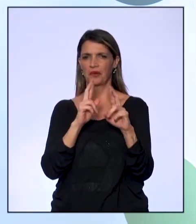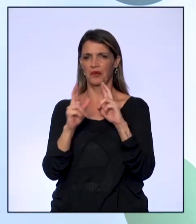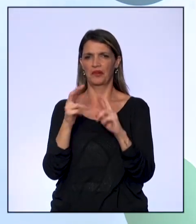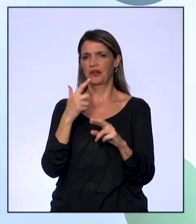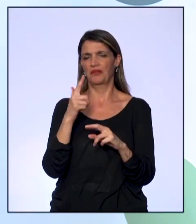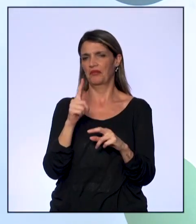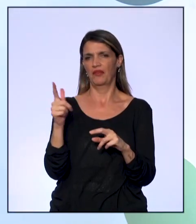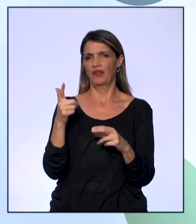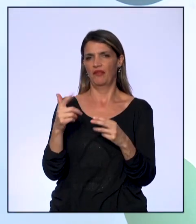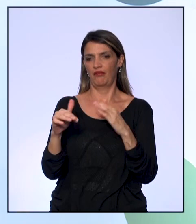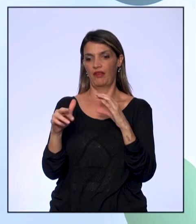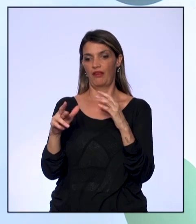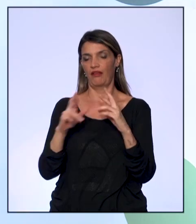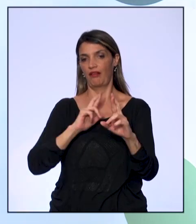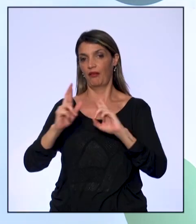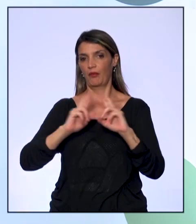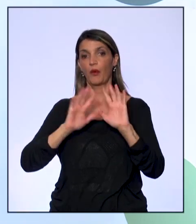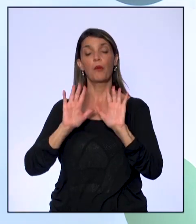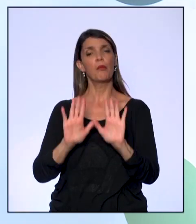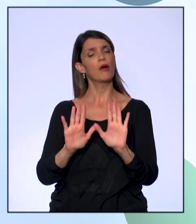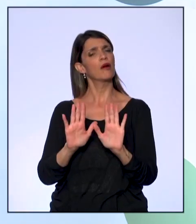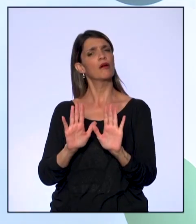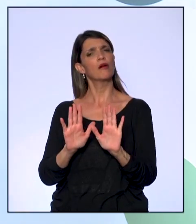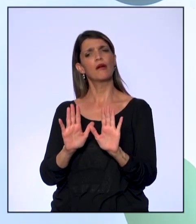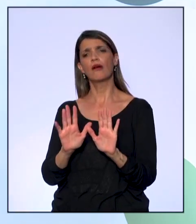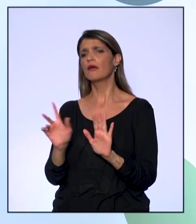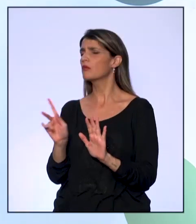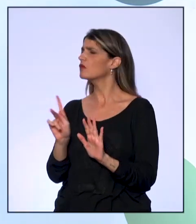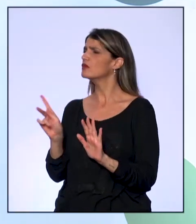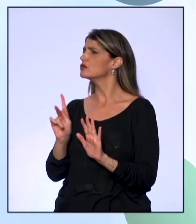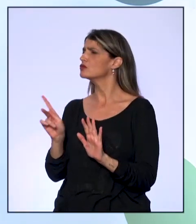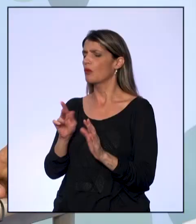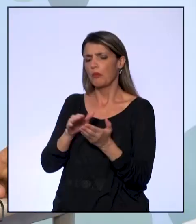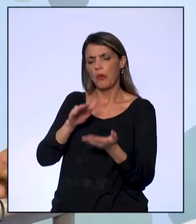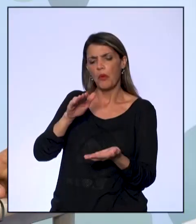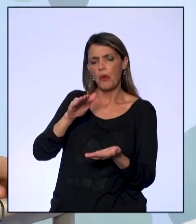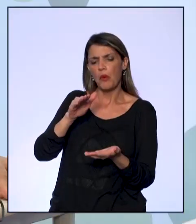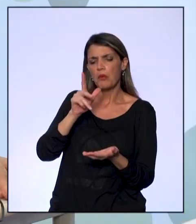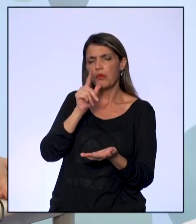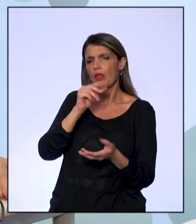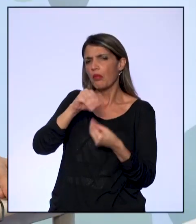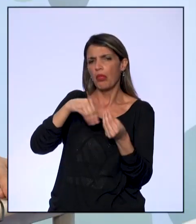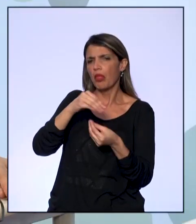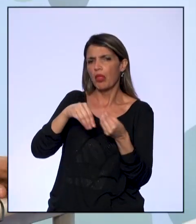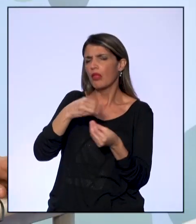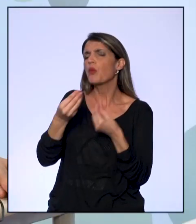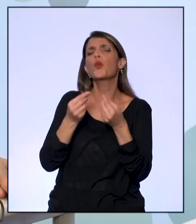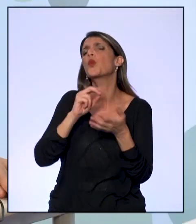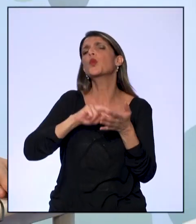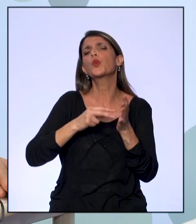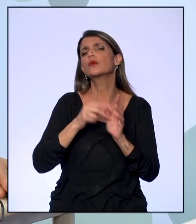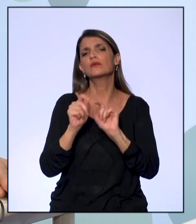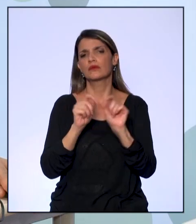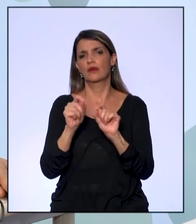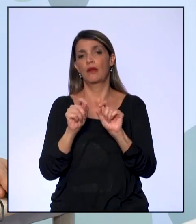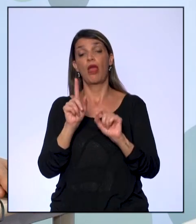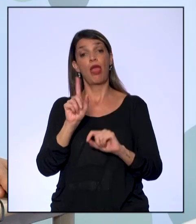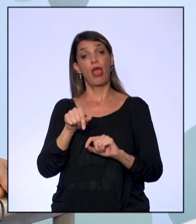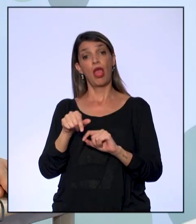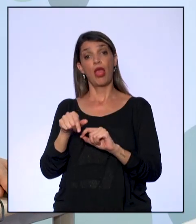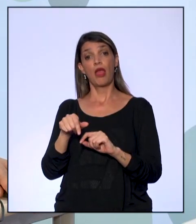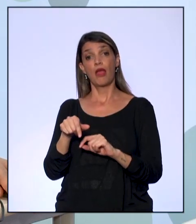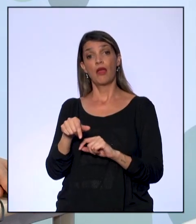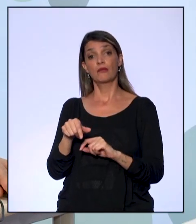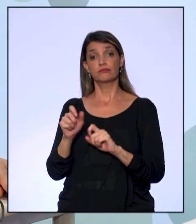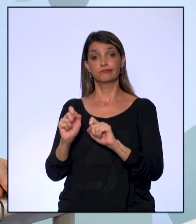não tive muitas respostas aqui no nosso chat mas professor tem que prestar de copo d'água seria o que o tempestade em copo d'água foi aquela imagem